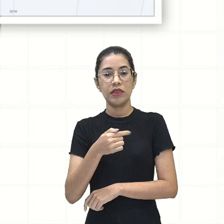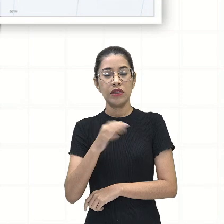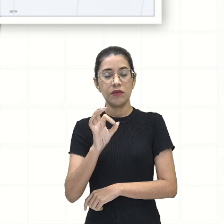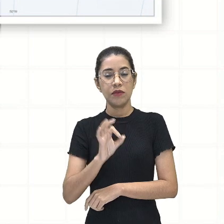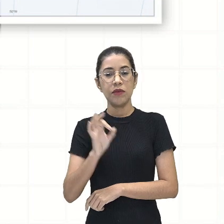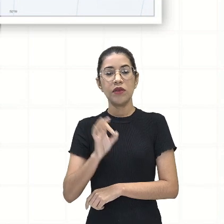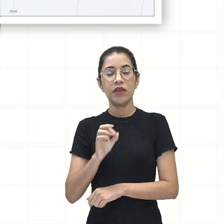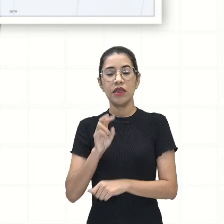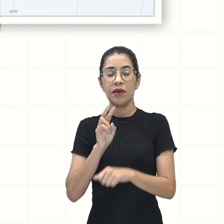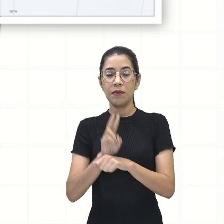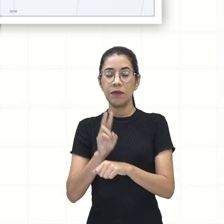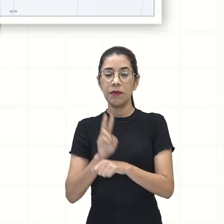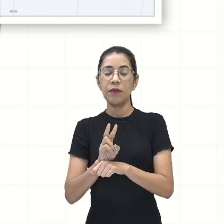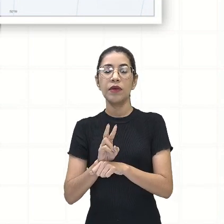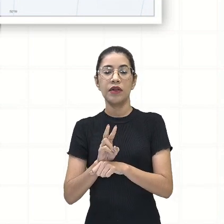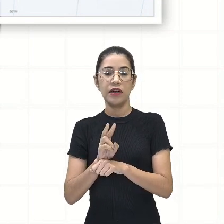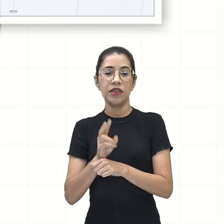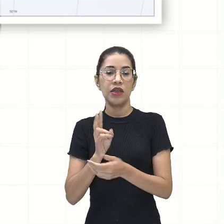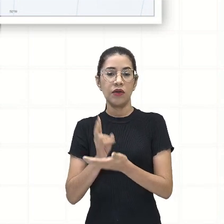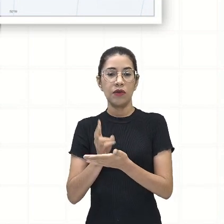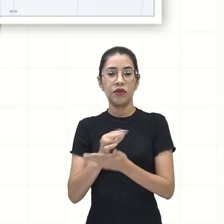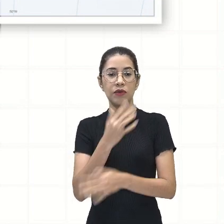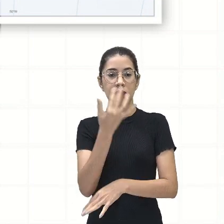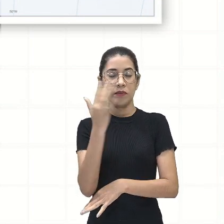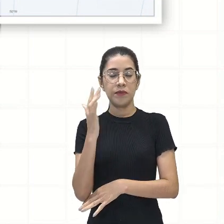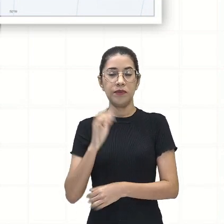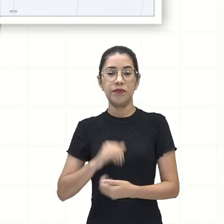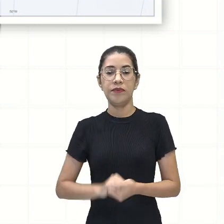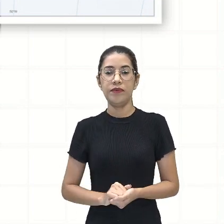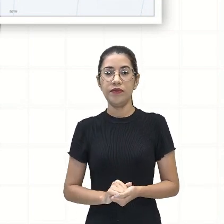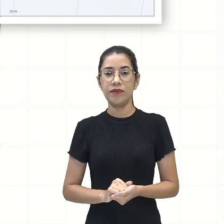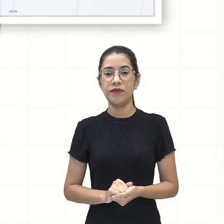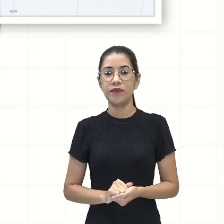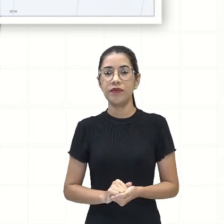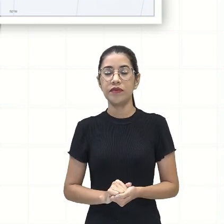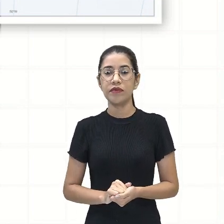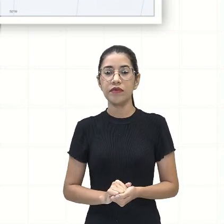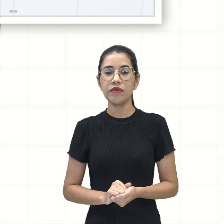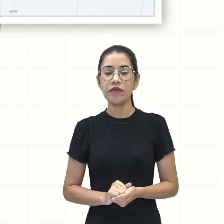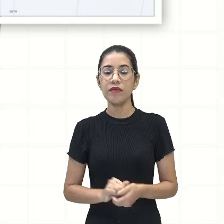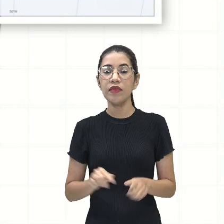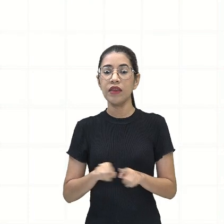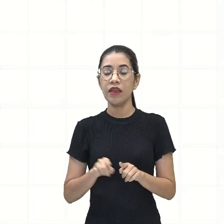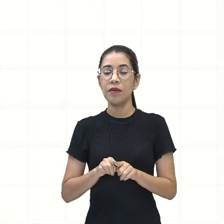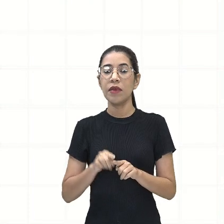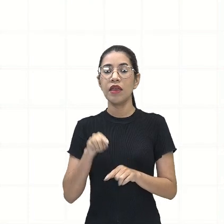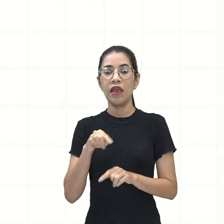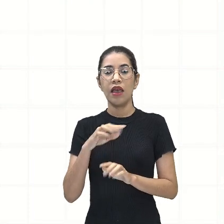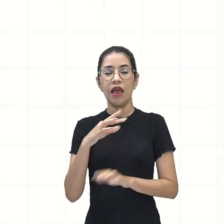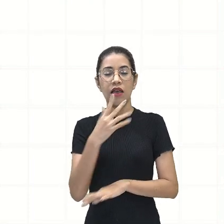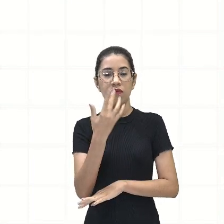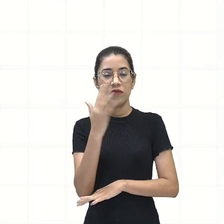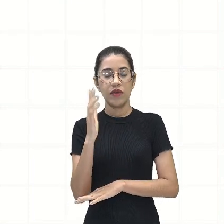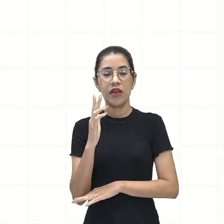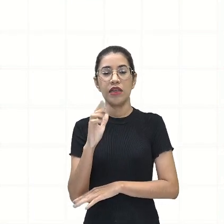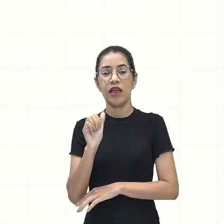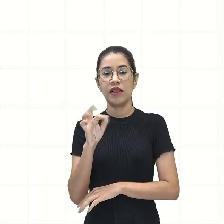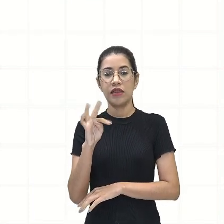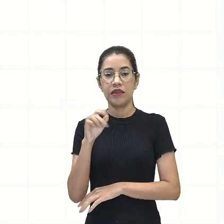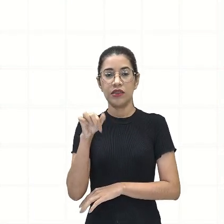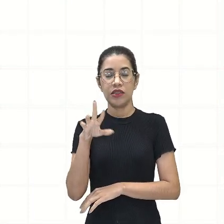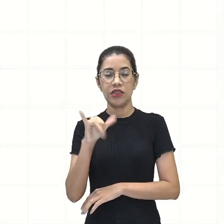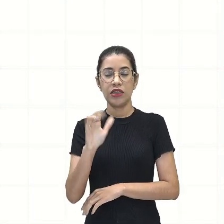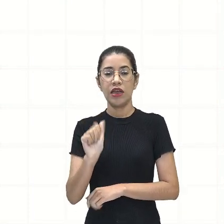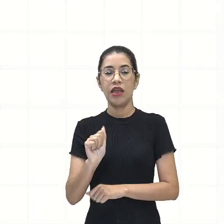de preservação ambiental, que são as APAs. E aí, essa é a Mata Atlântica, a ocorrência dela é nas áreas do